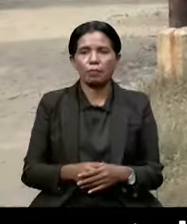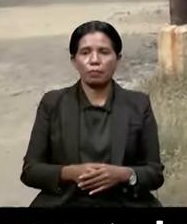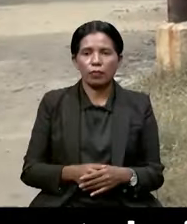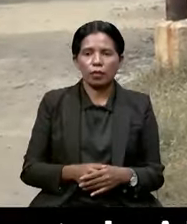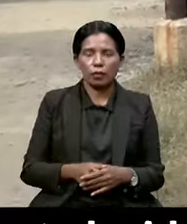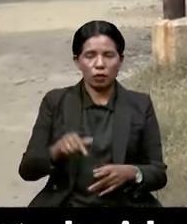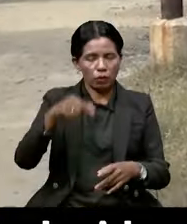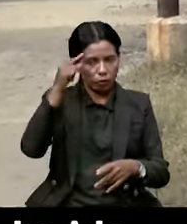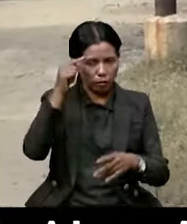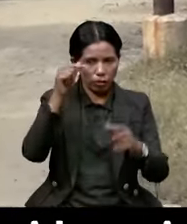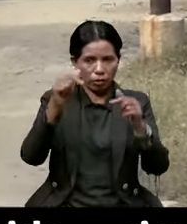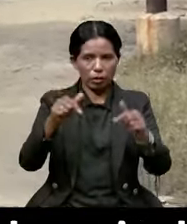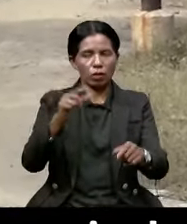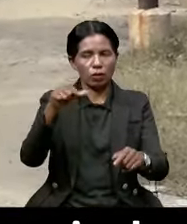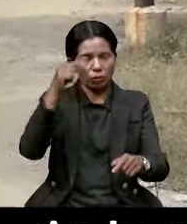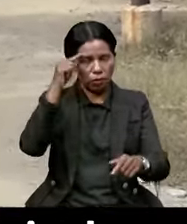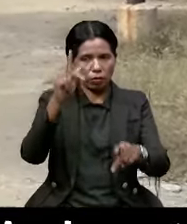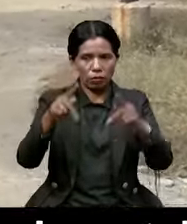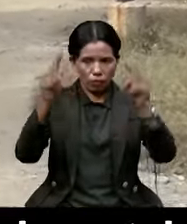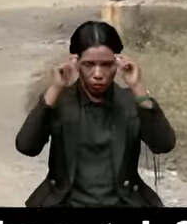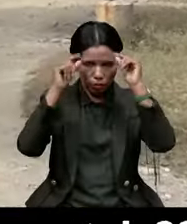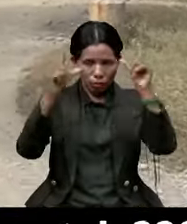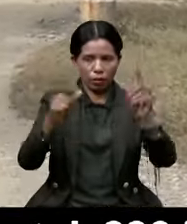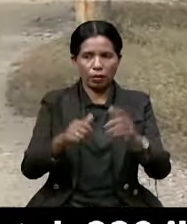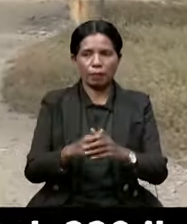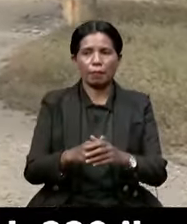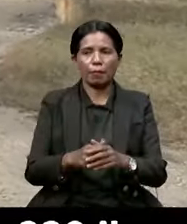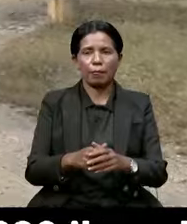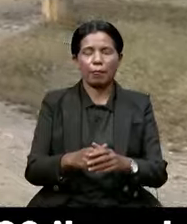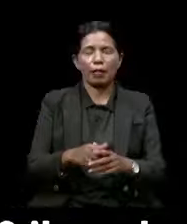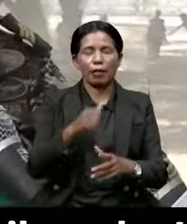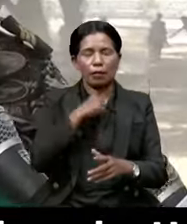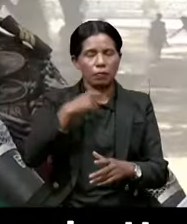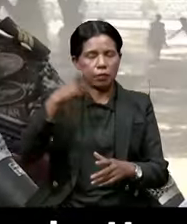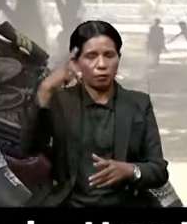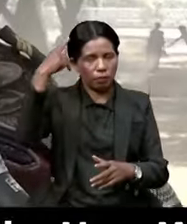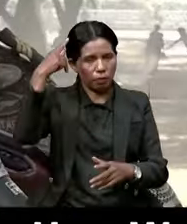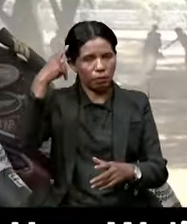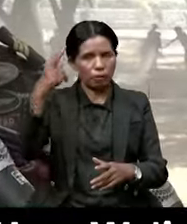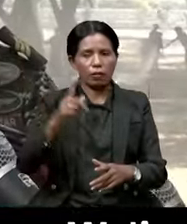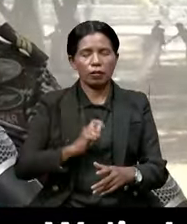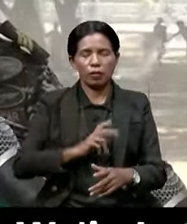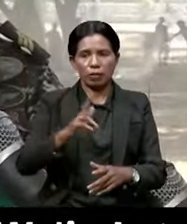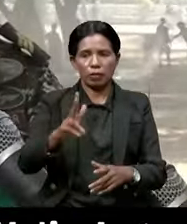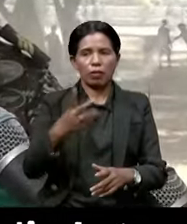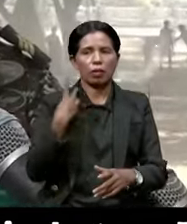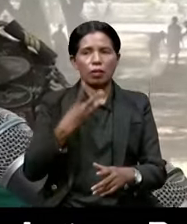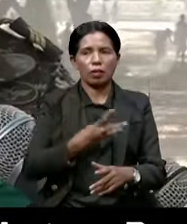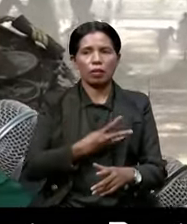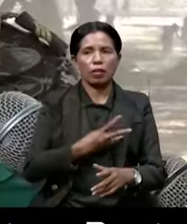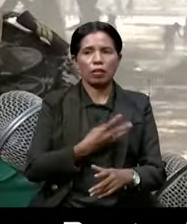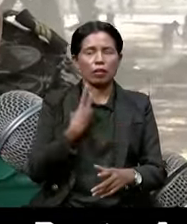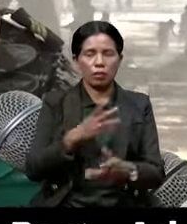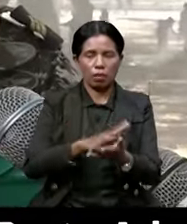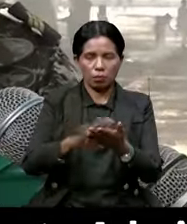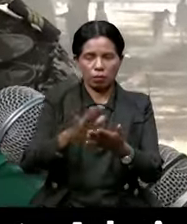Governo da NE, governo povo Timor-Leste. Santo Padre Meita tem que ter a cidade, Tacitolo. Tacitolo parte antes que Santo Padre Meita tem que